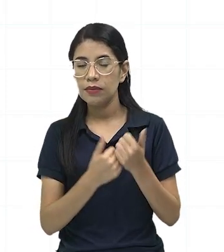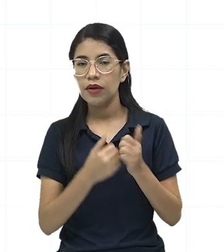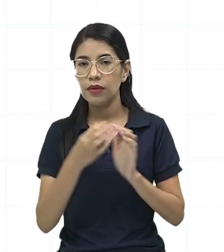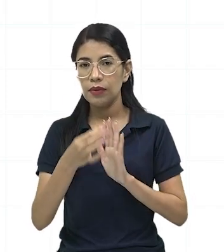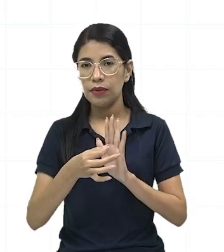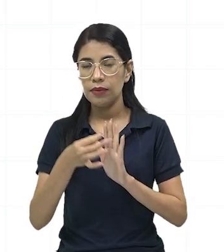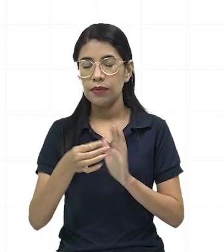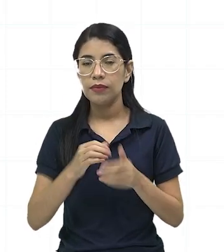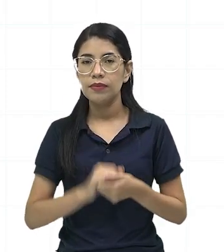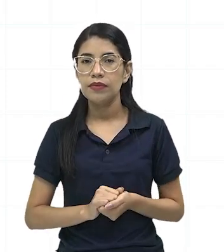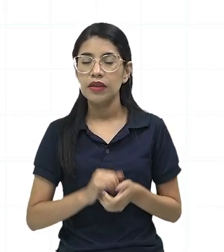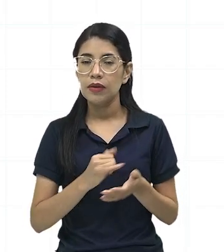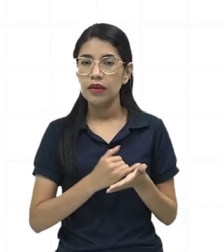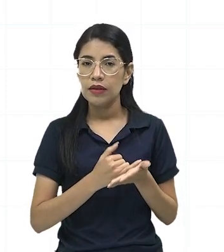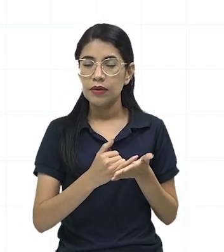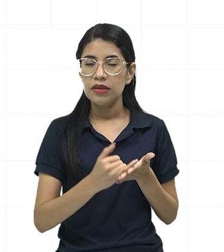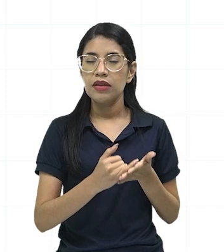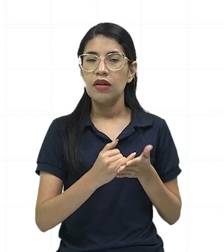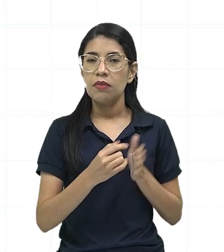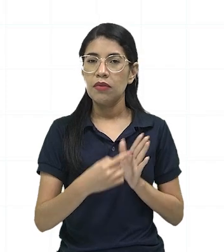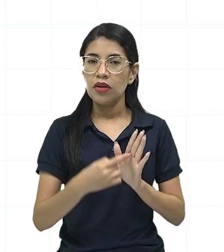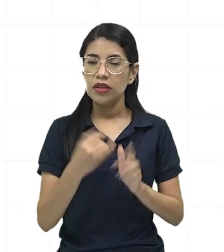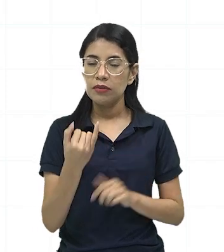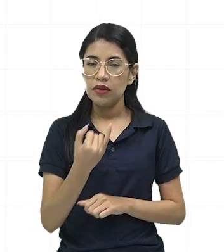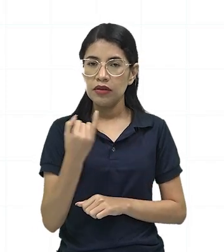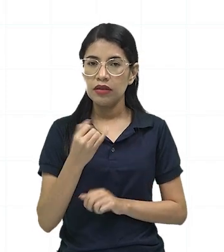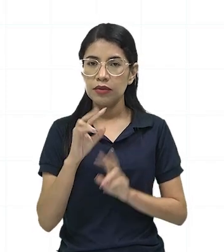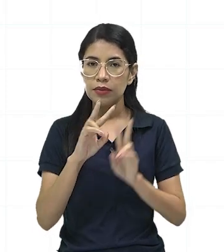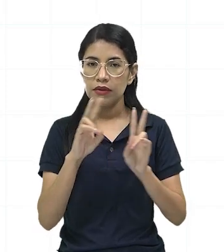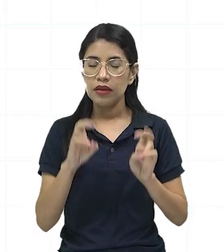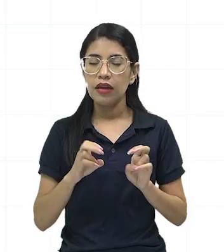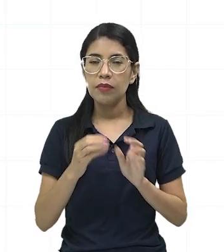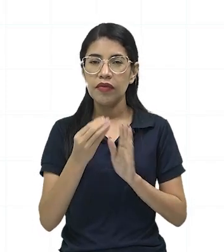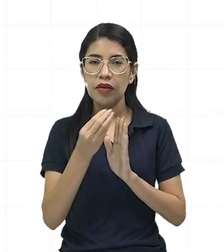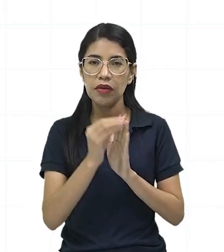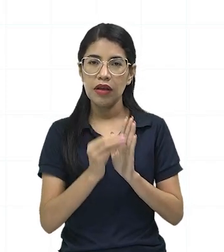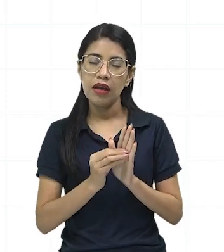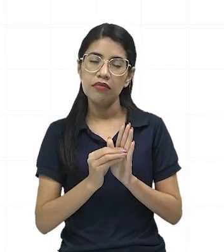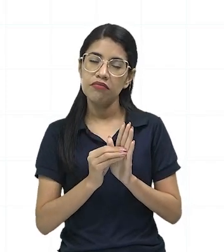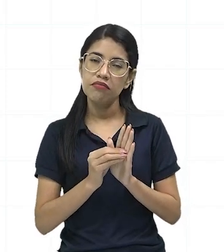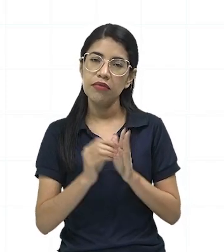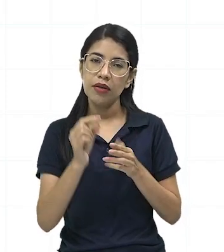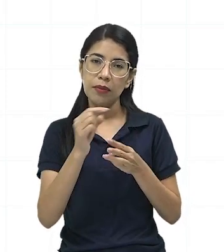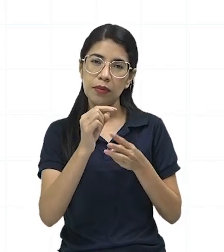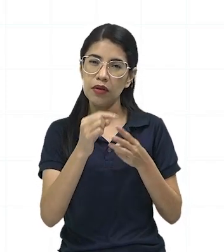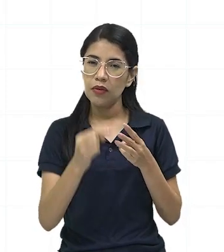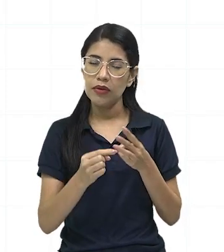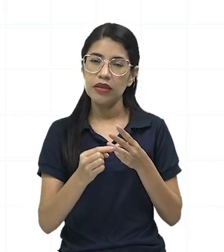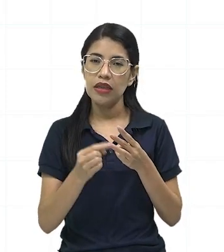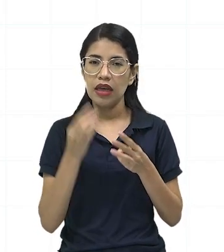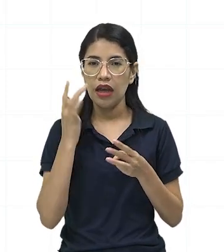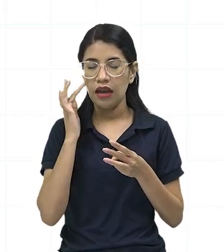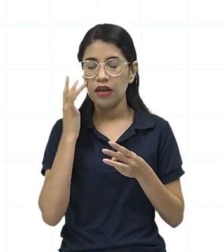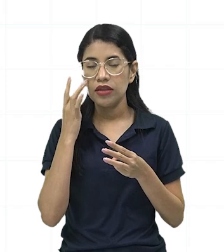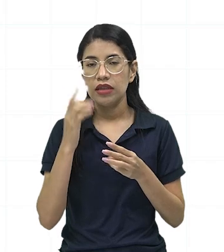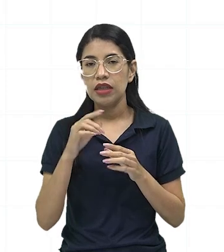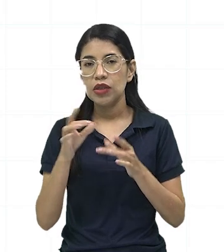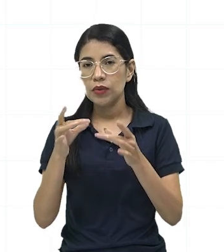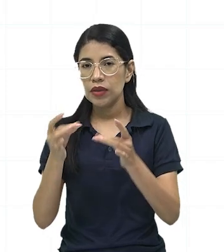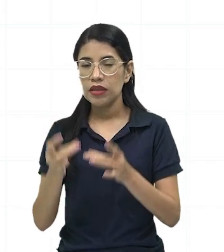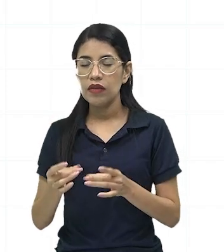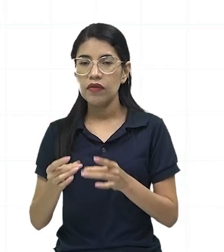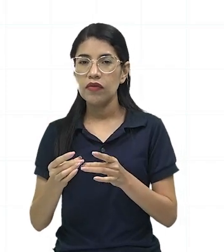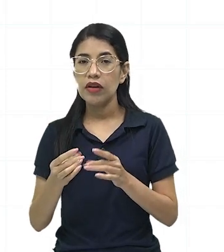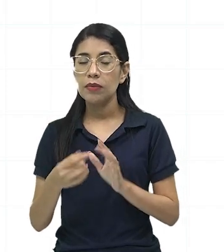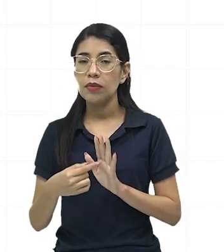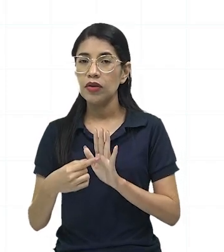né? Introdução destaca a importância desse assunto, coloca ali o que você acha, 2, 3 pontos que você acredita, e desenvolvimento vai fornecer